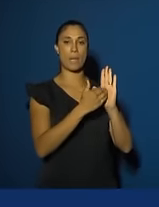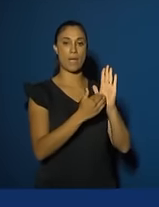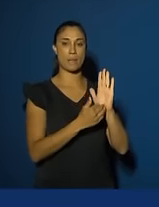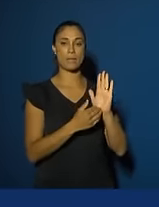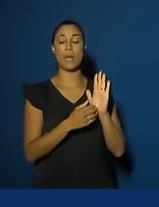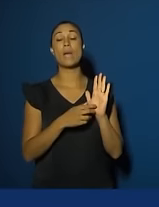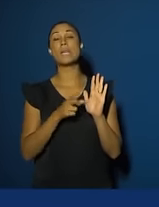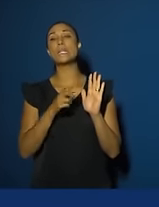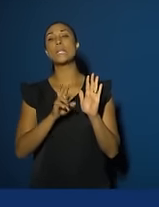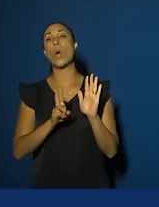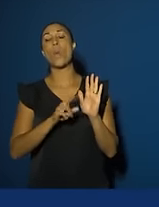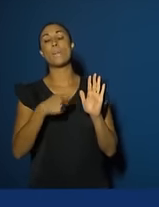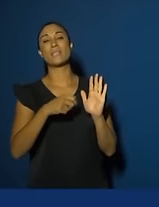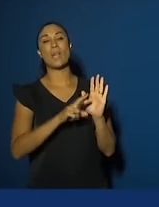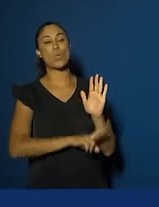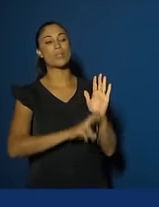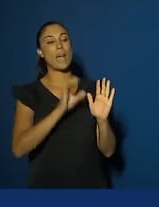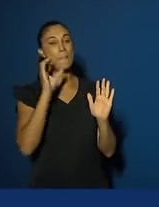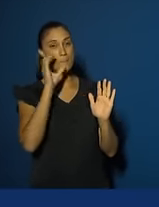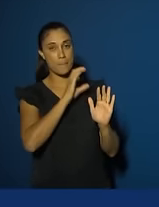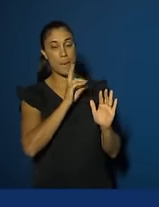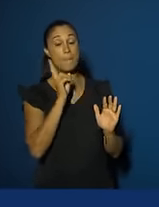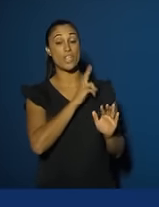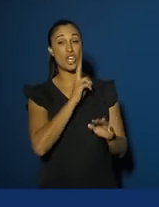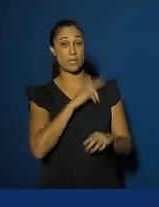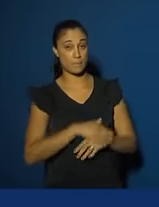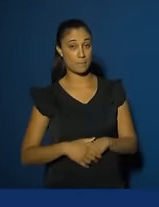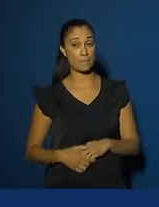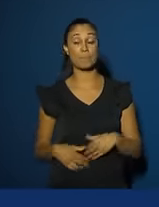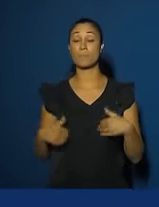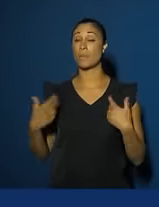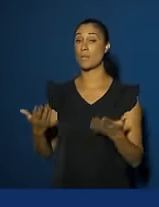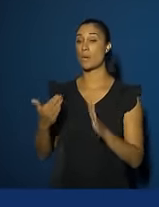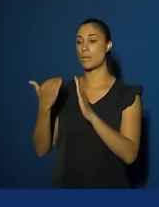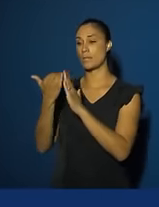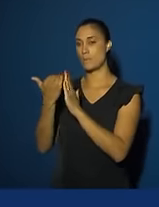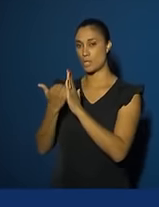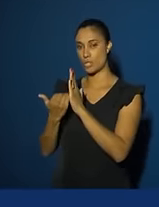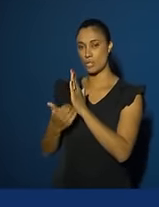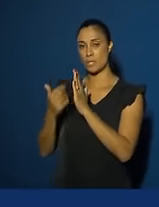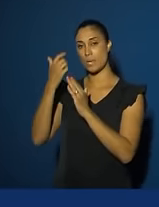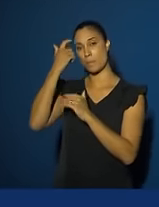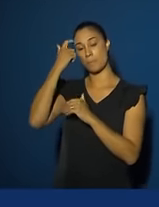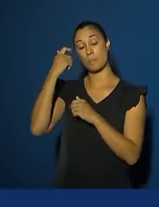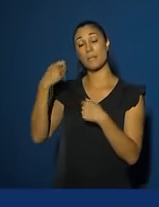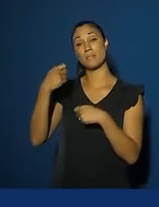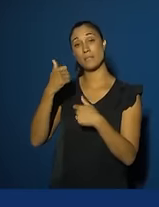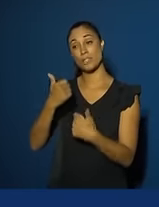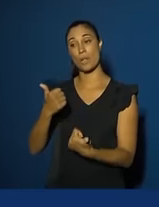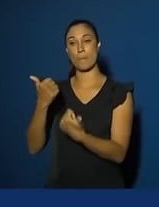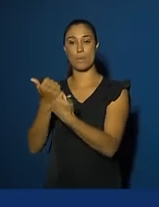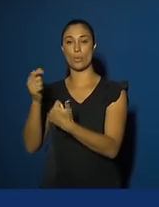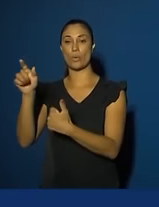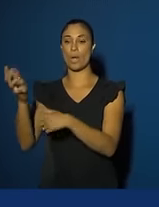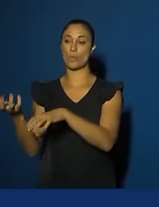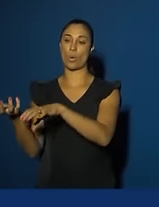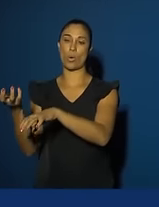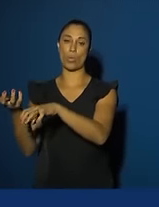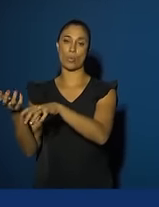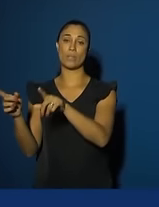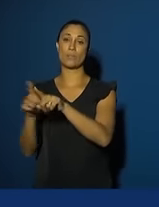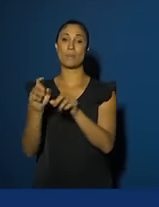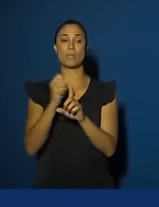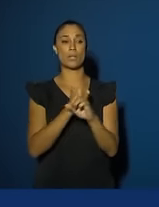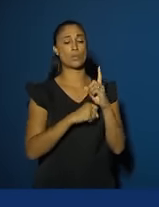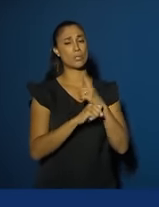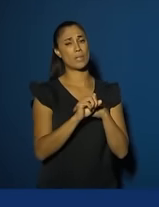sem contingenciar agora essas medidas elas são receber o apoio do congresso nacional e da